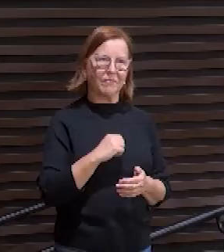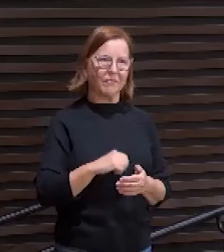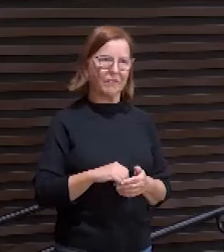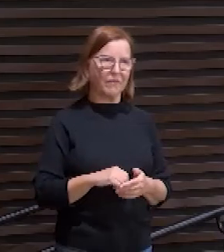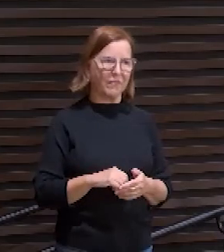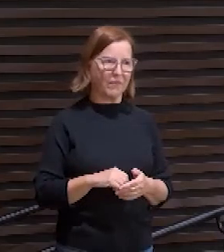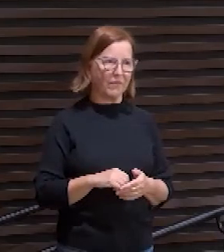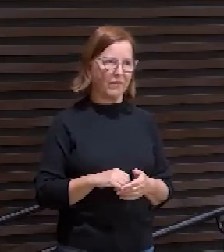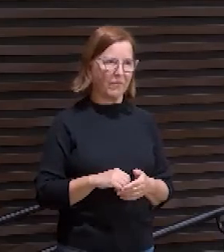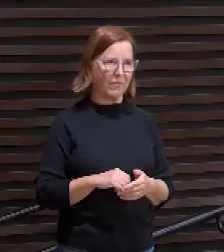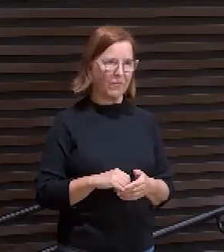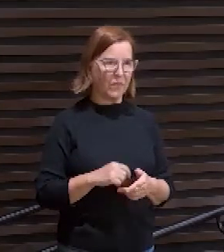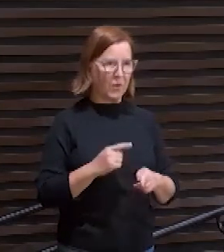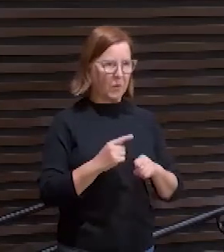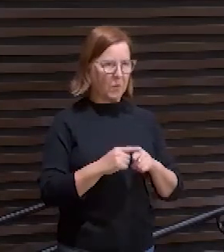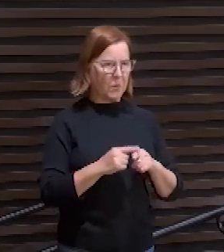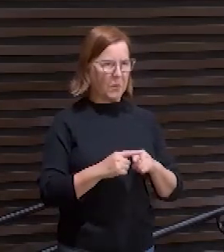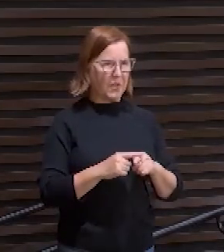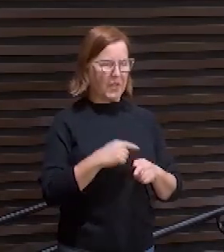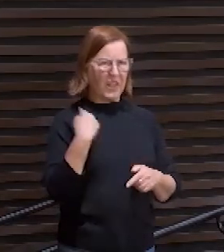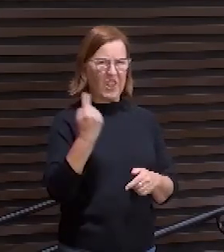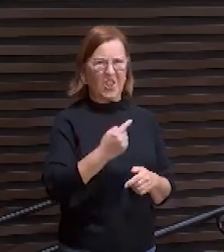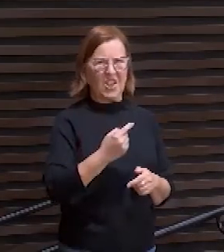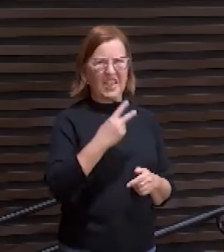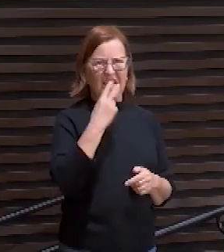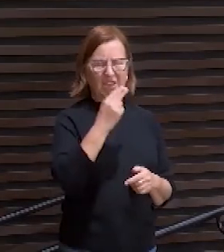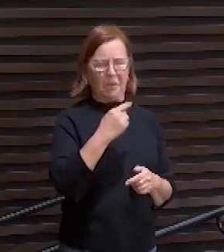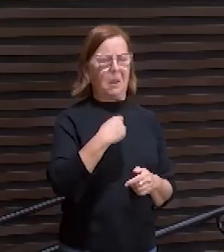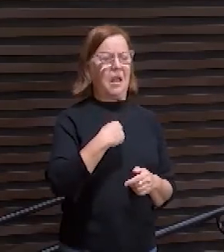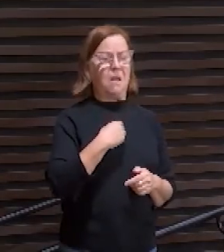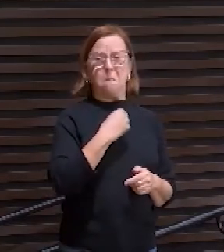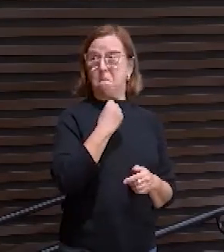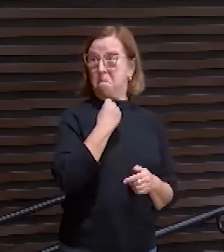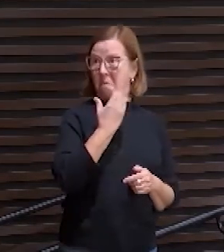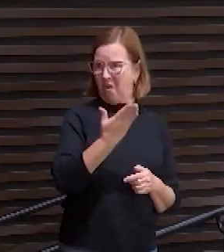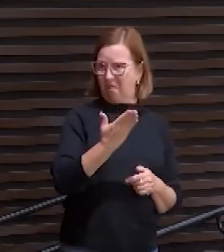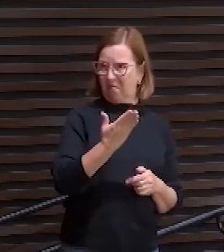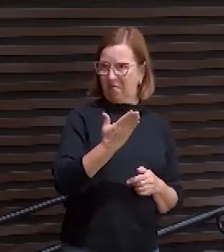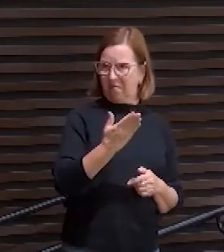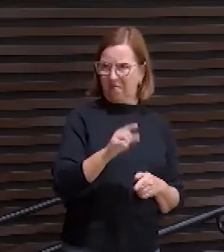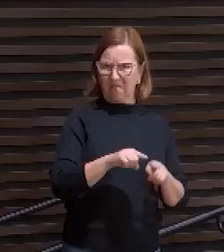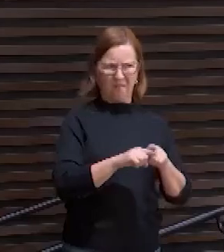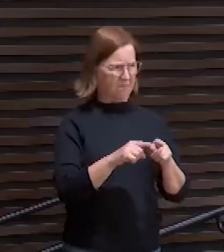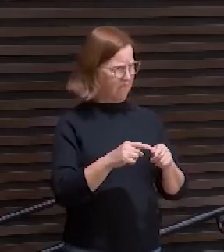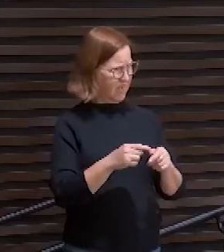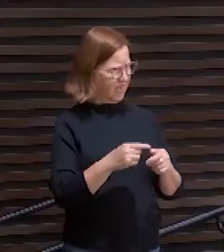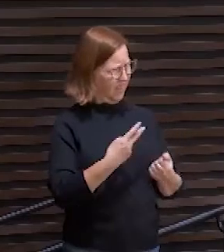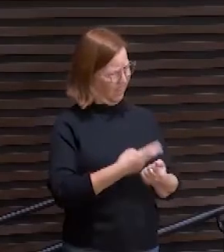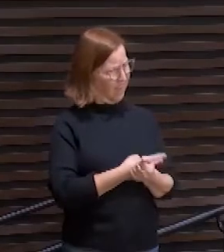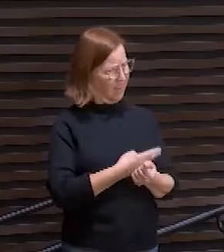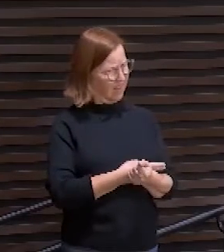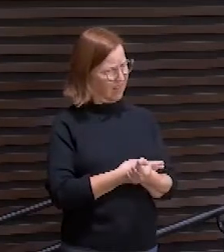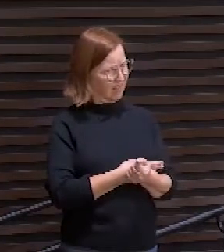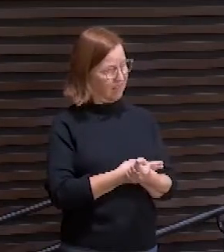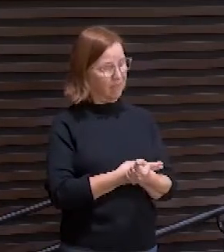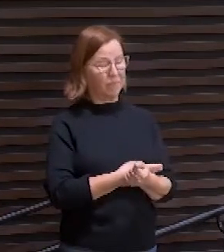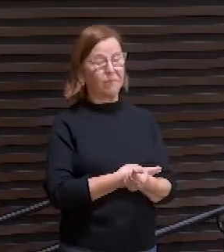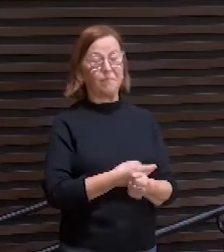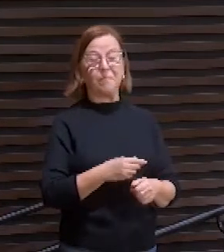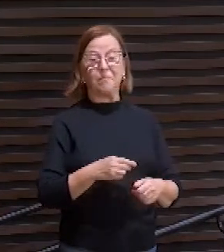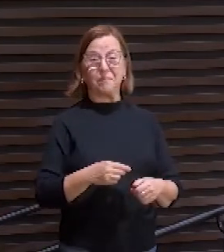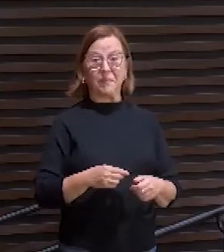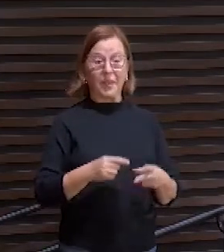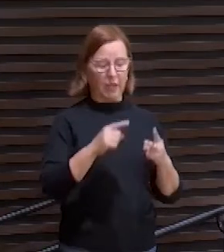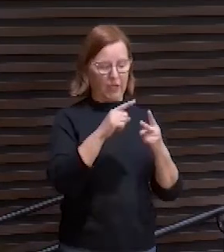nos achamos pessoas boas? E por que isso estaria errado, Fernando? Bom, duas razões